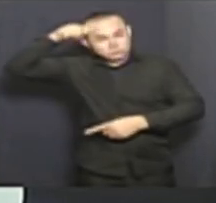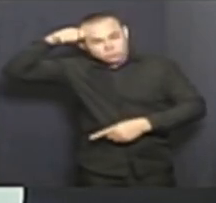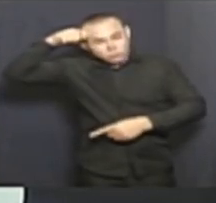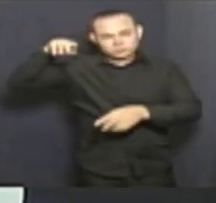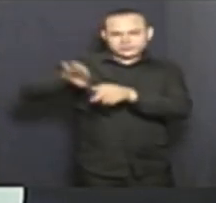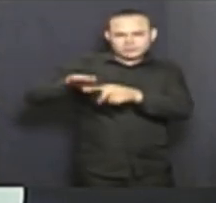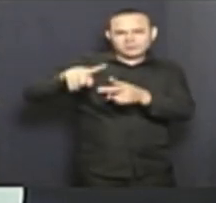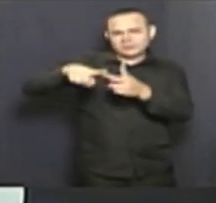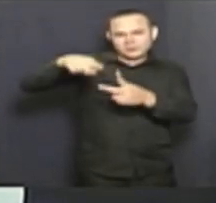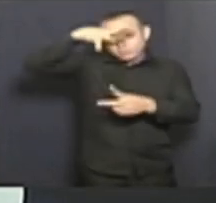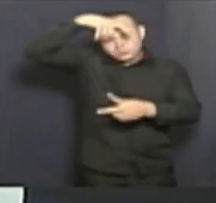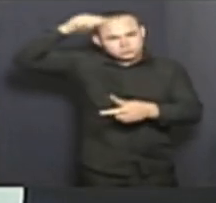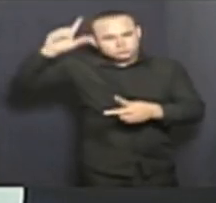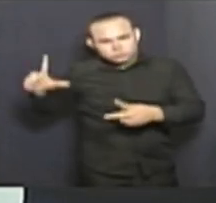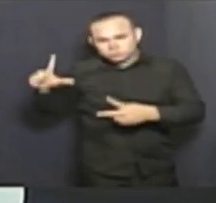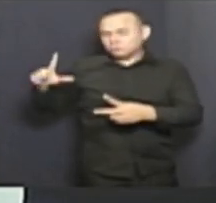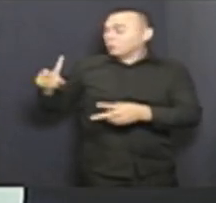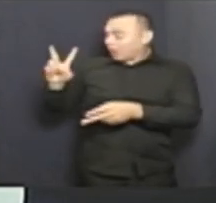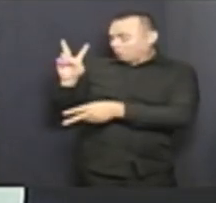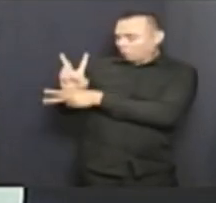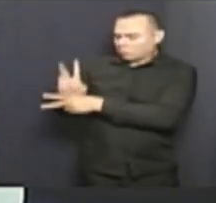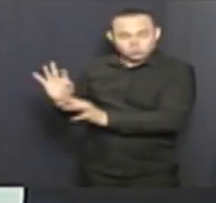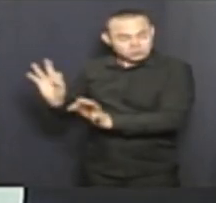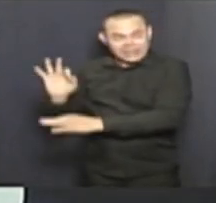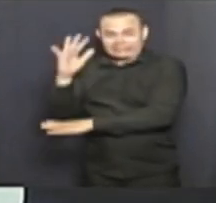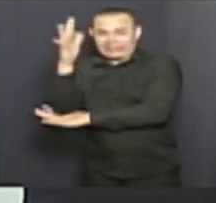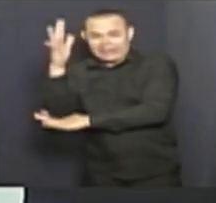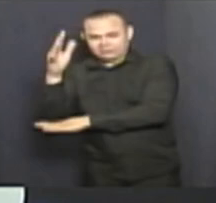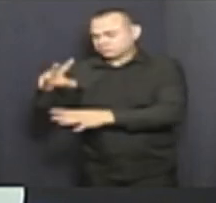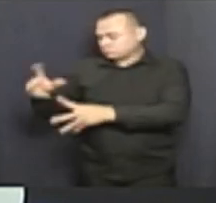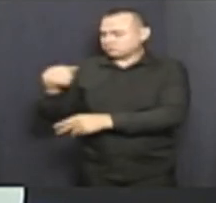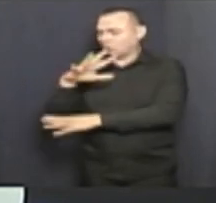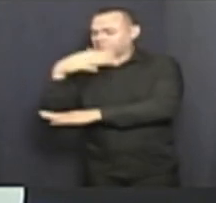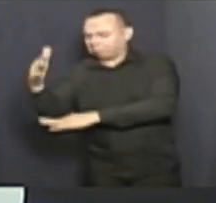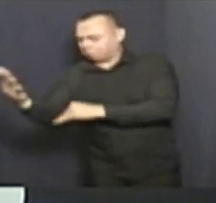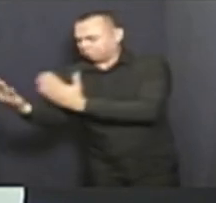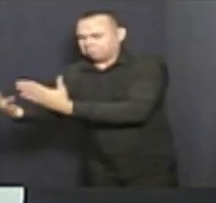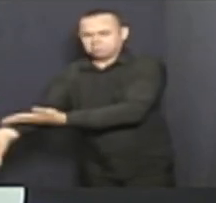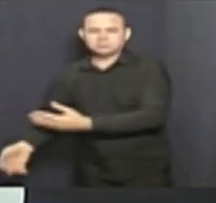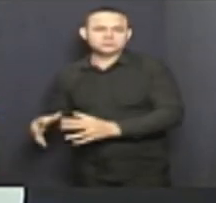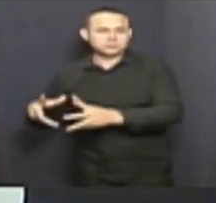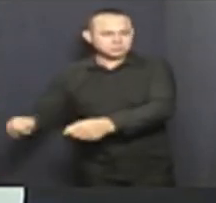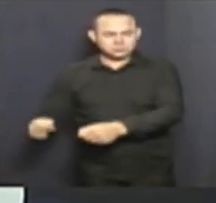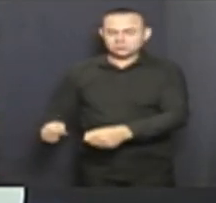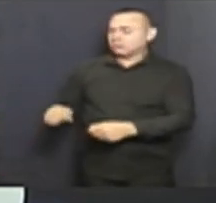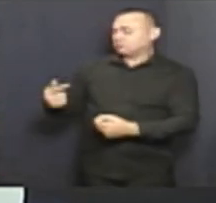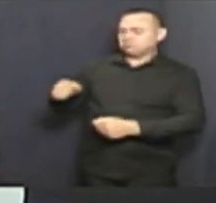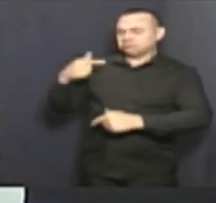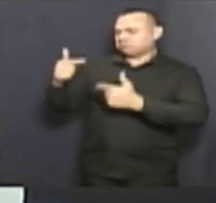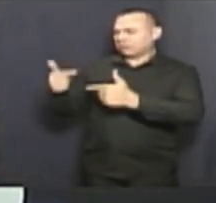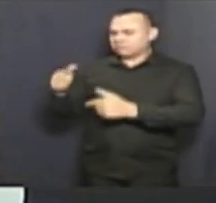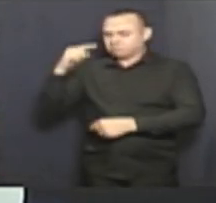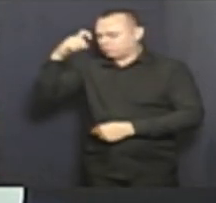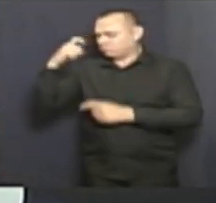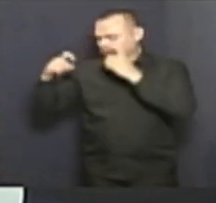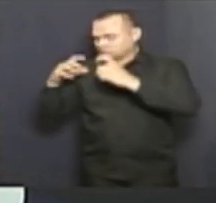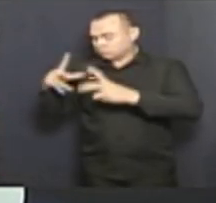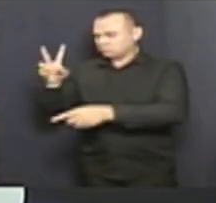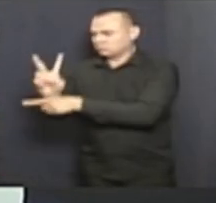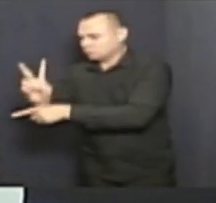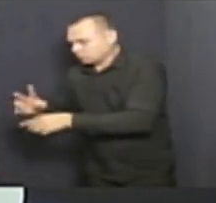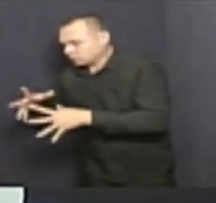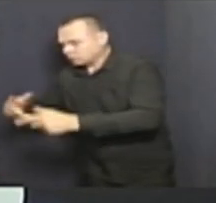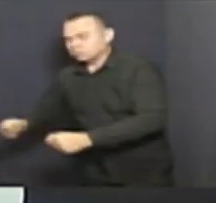as matas ciliares nenhuma precaução com as microbacias e principalmente com as nascentes de